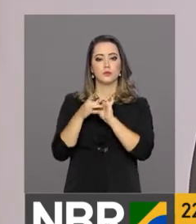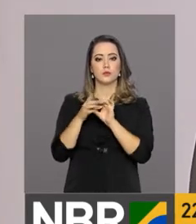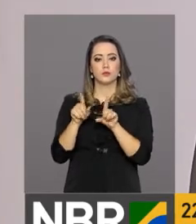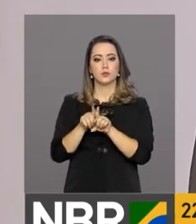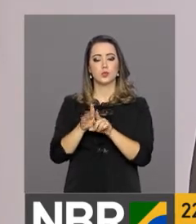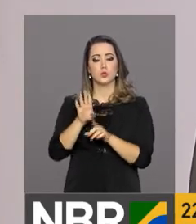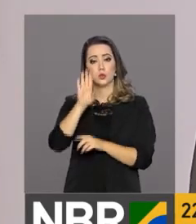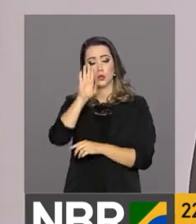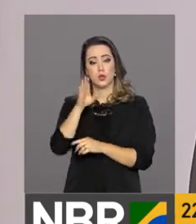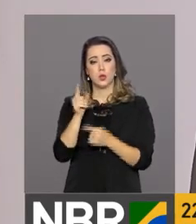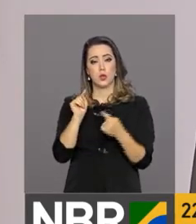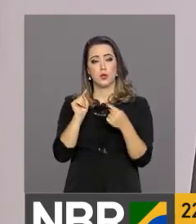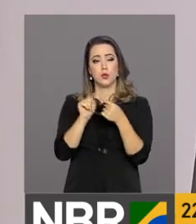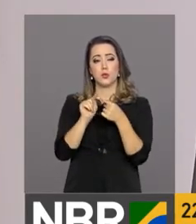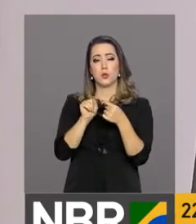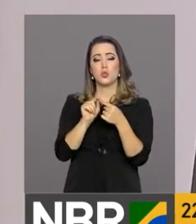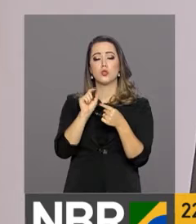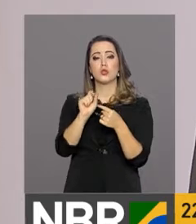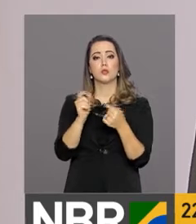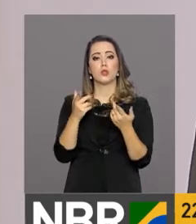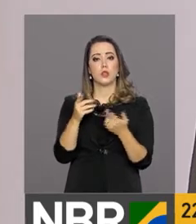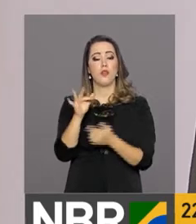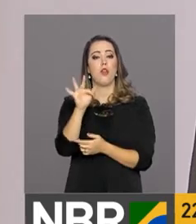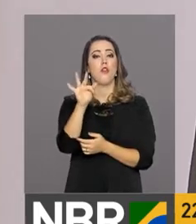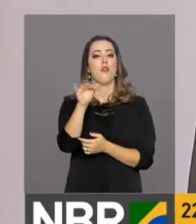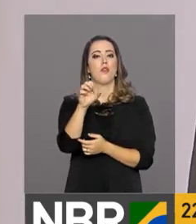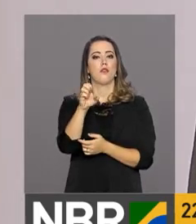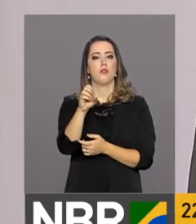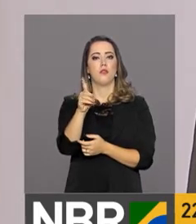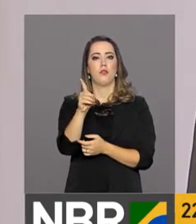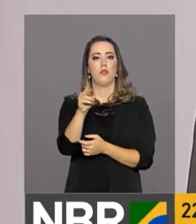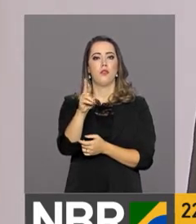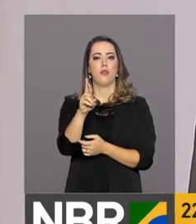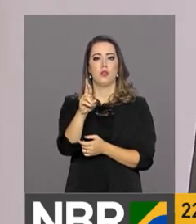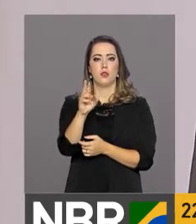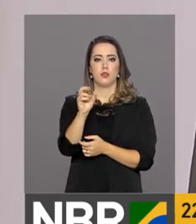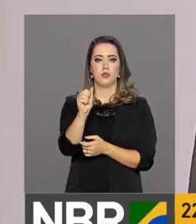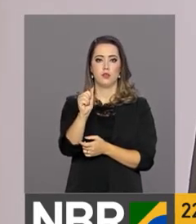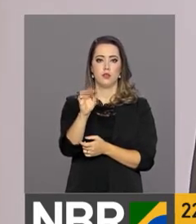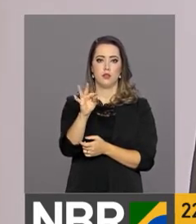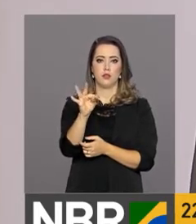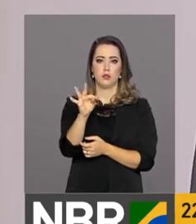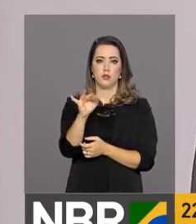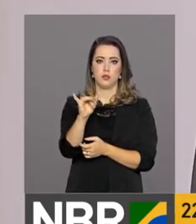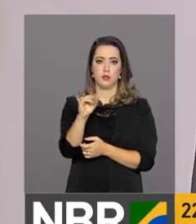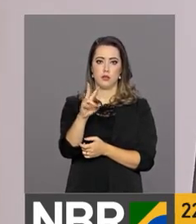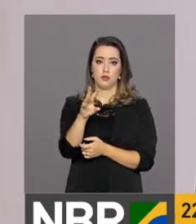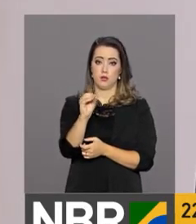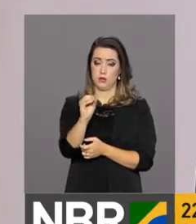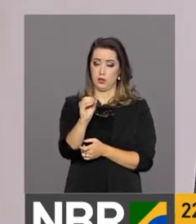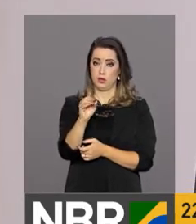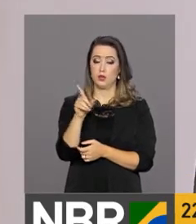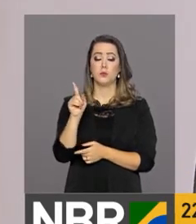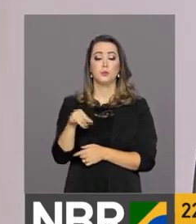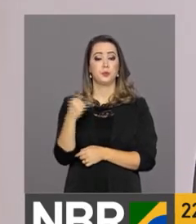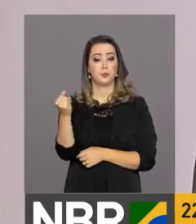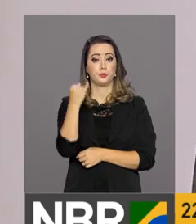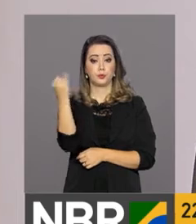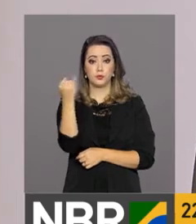princípio federativo que nós temos ao longo do tempo mencionado e tentado ressaltar tentando acontecer